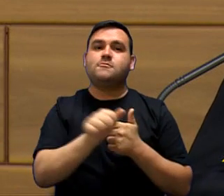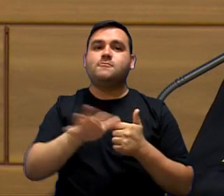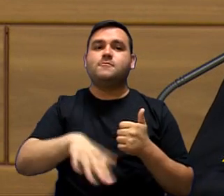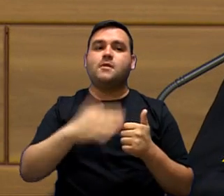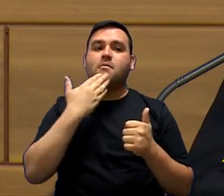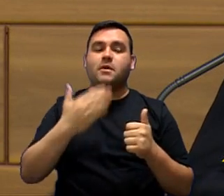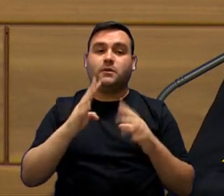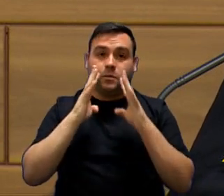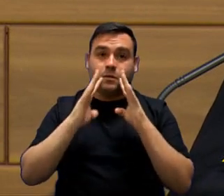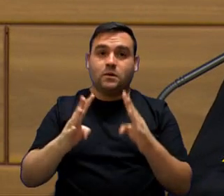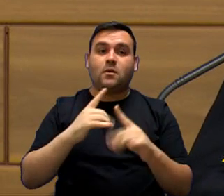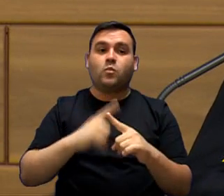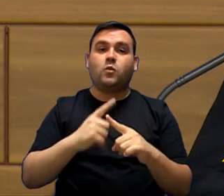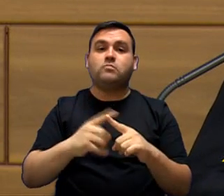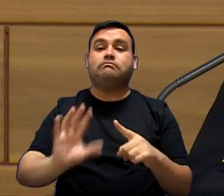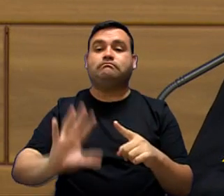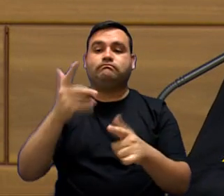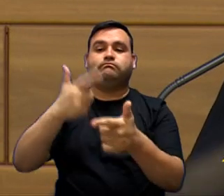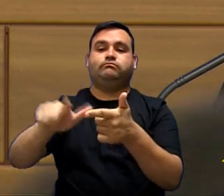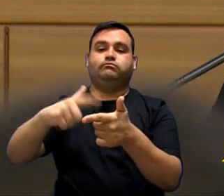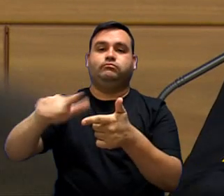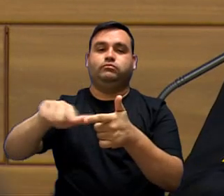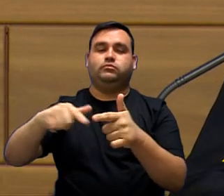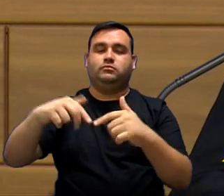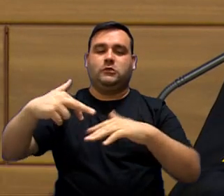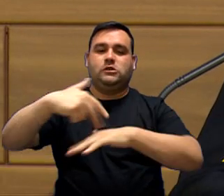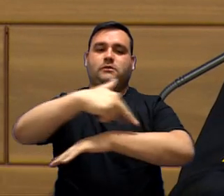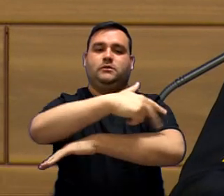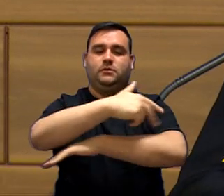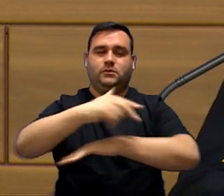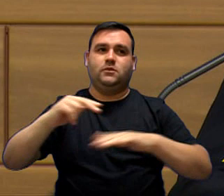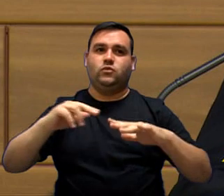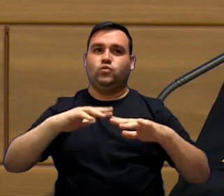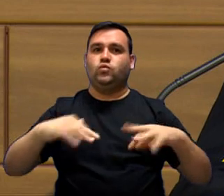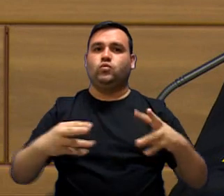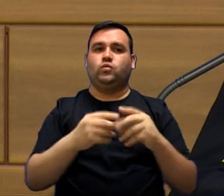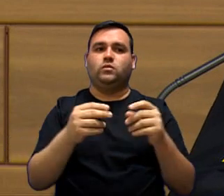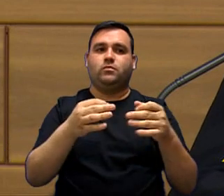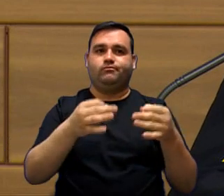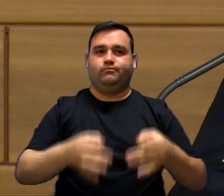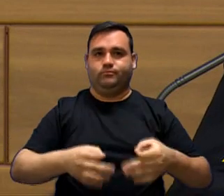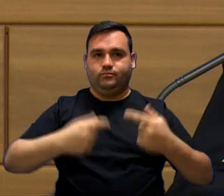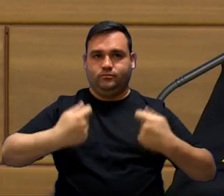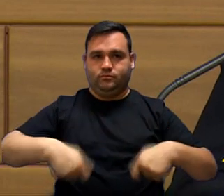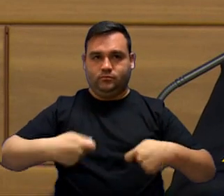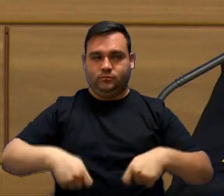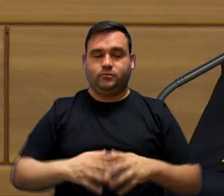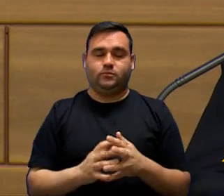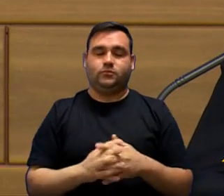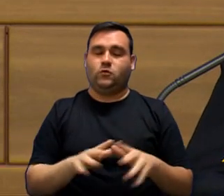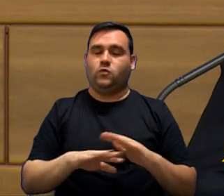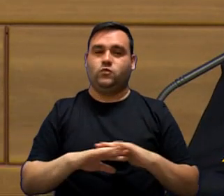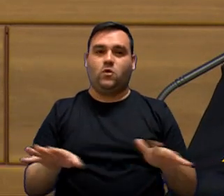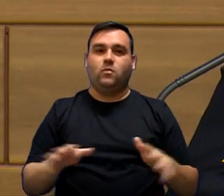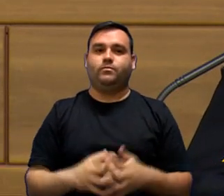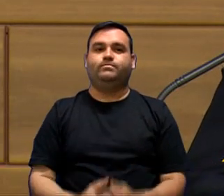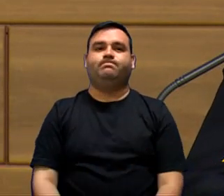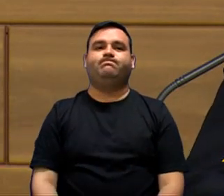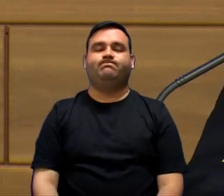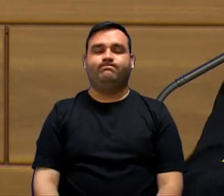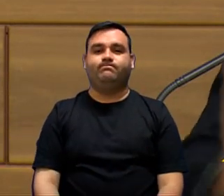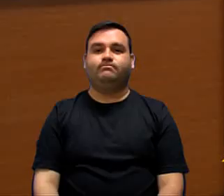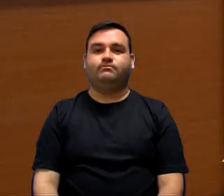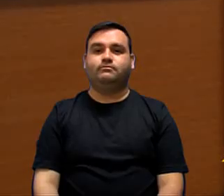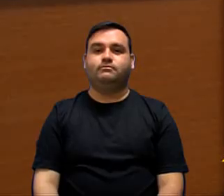desta Casa de Leis para a situação das calçadas e sua regulamentação. No momento é só, senhor presidente.